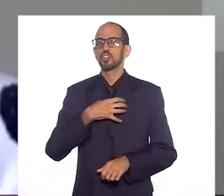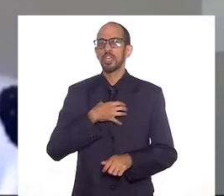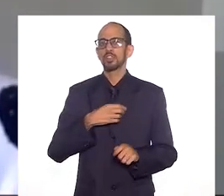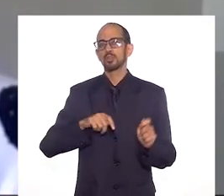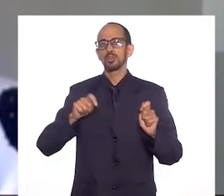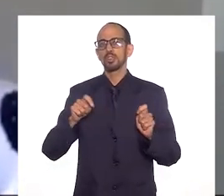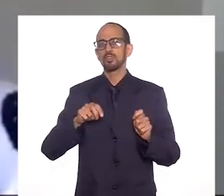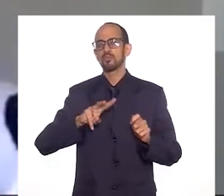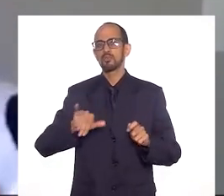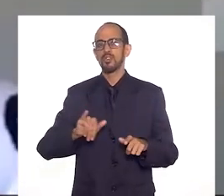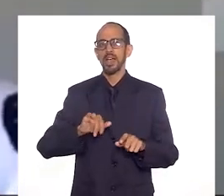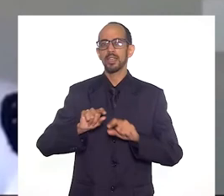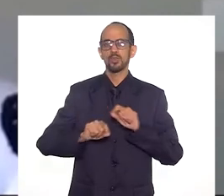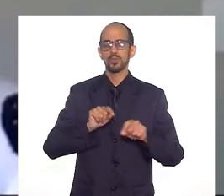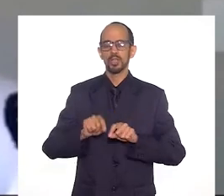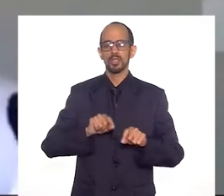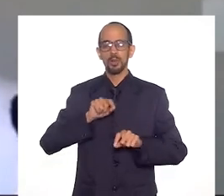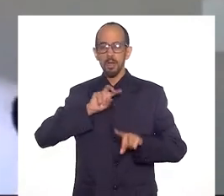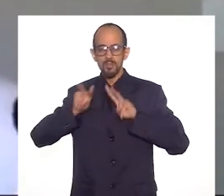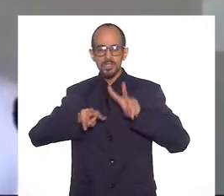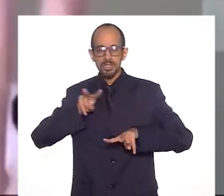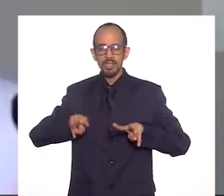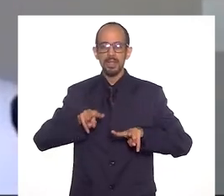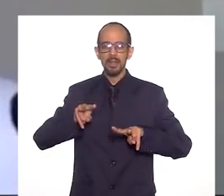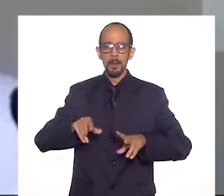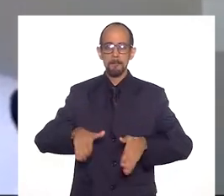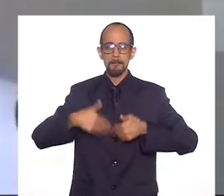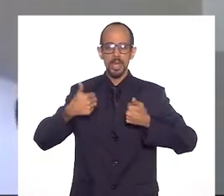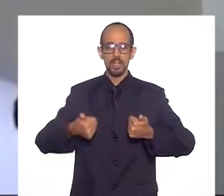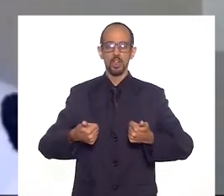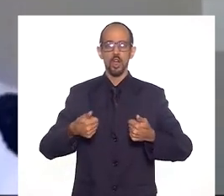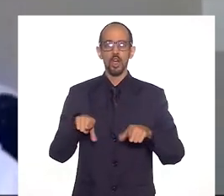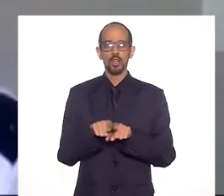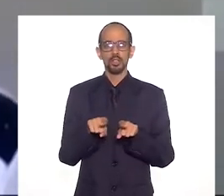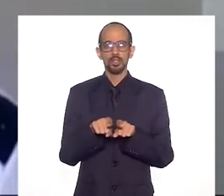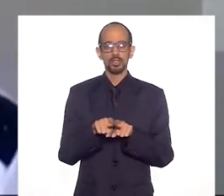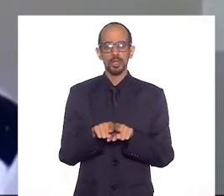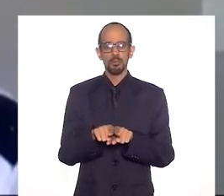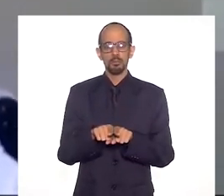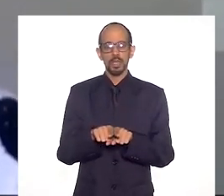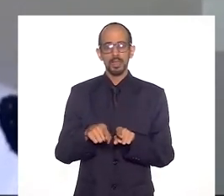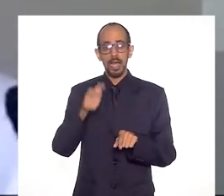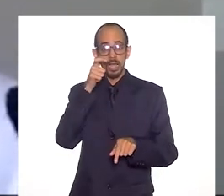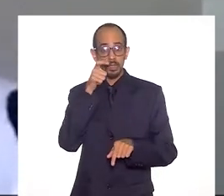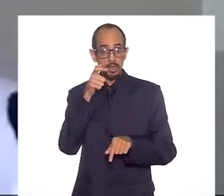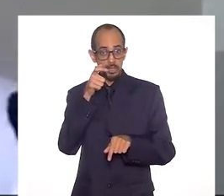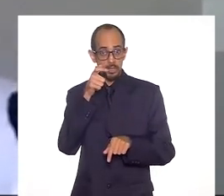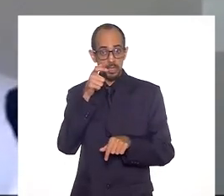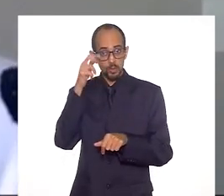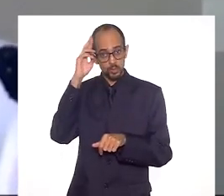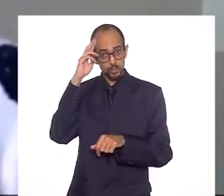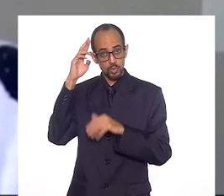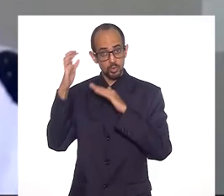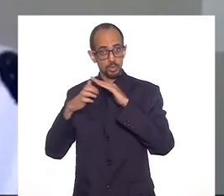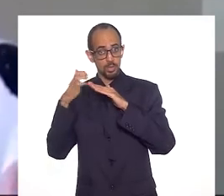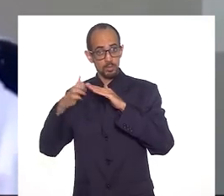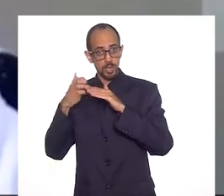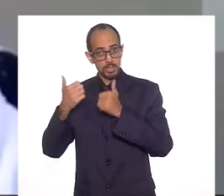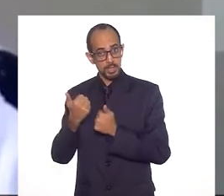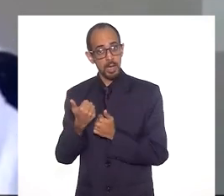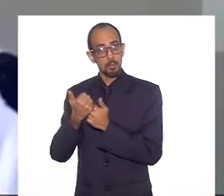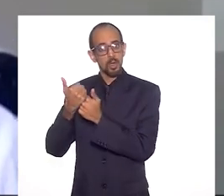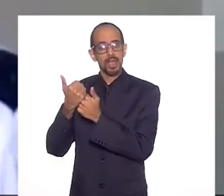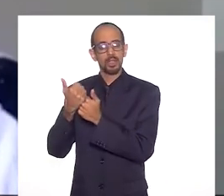ter uma maior visibilidade, que vai conseguir chamar a atenção de investidores, de apoiadores, para eles então